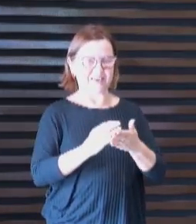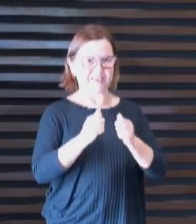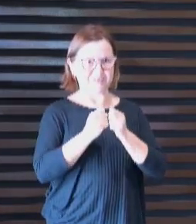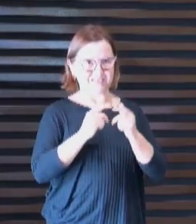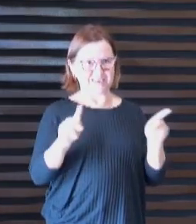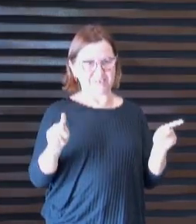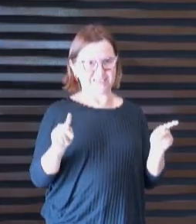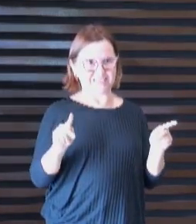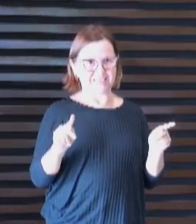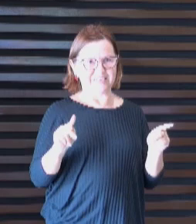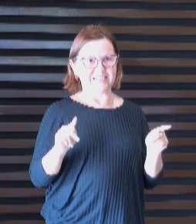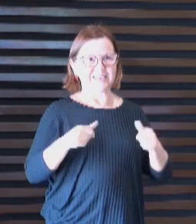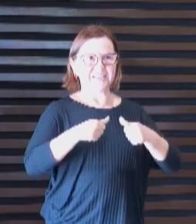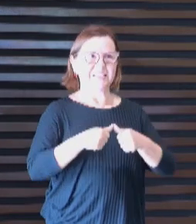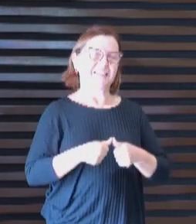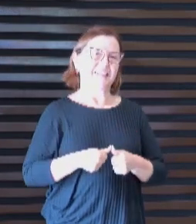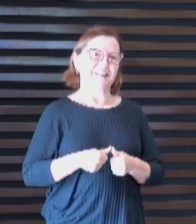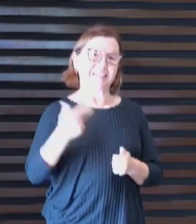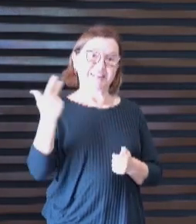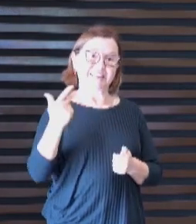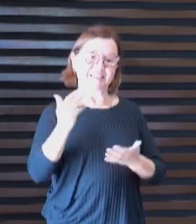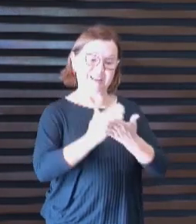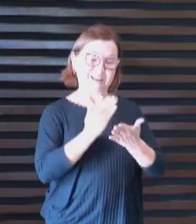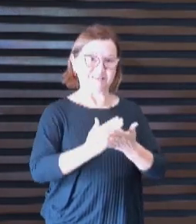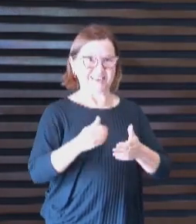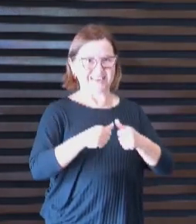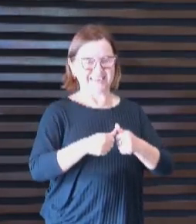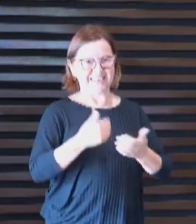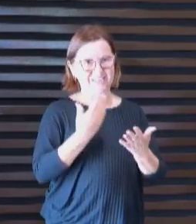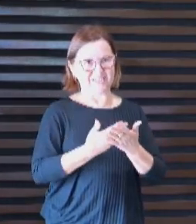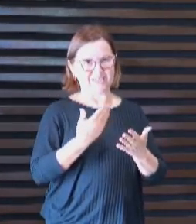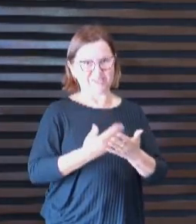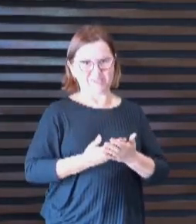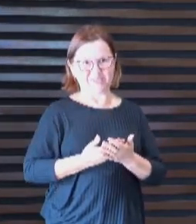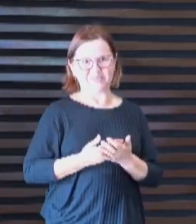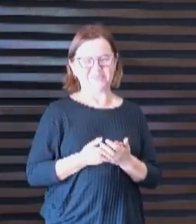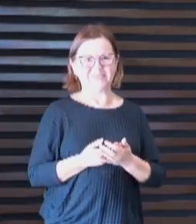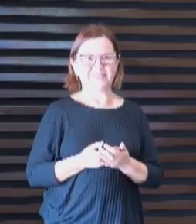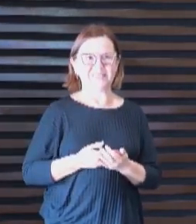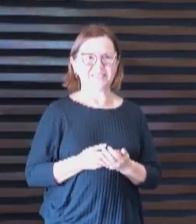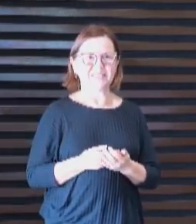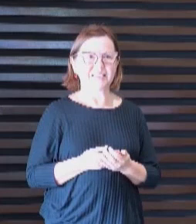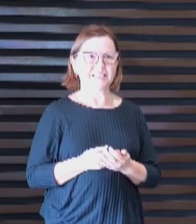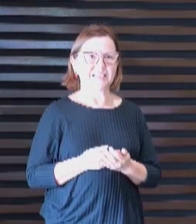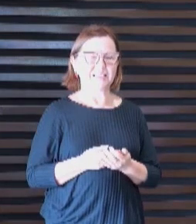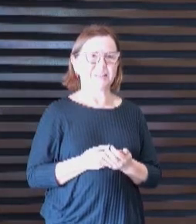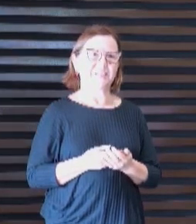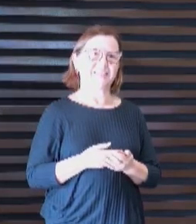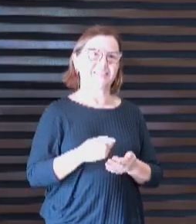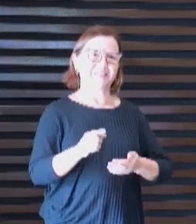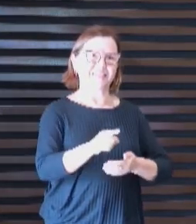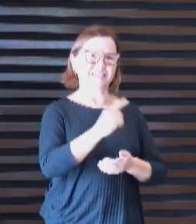será a terceira parte desse estudo. Essa pregação que nós vamos... esse estudo que nós faremos agora